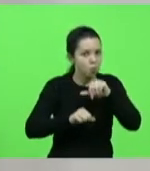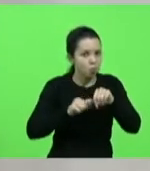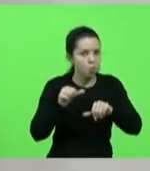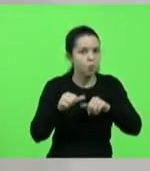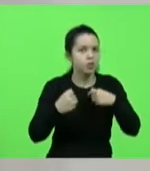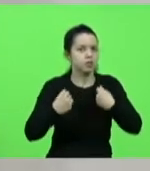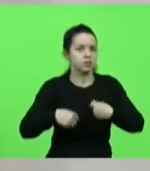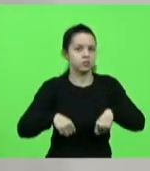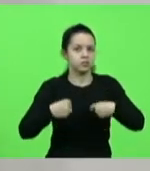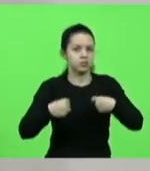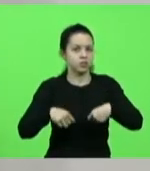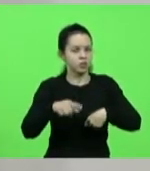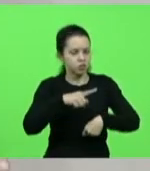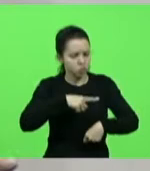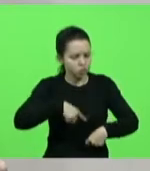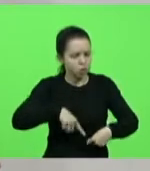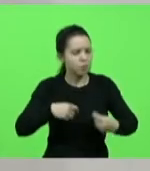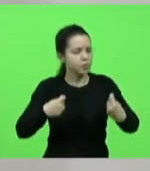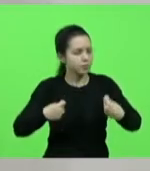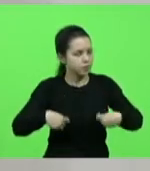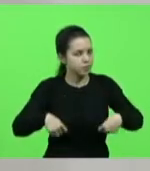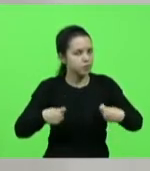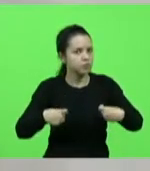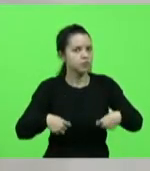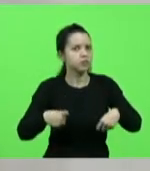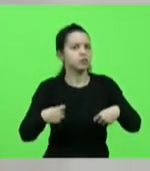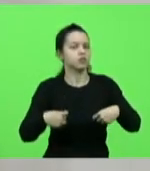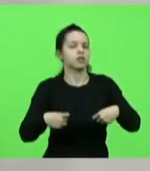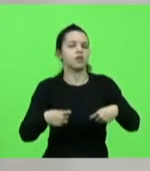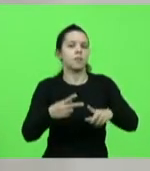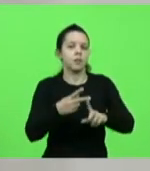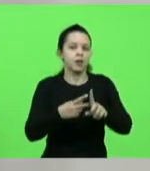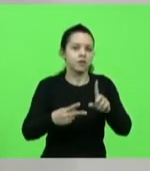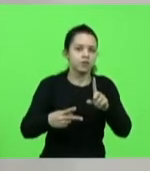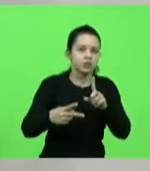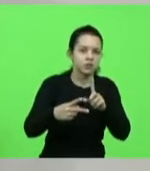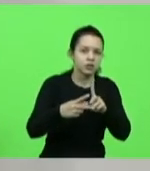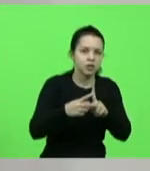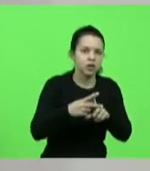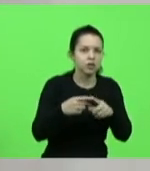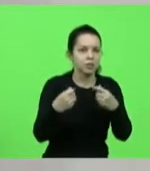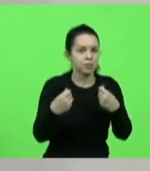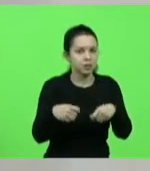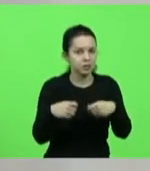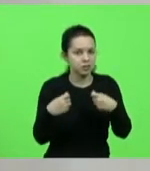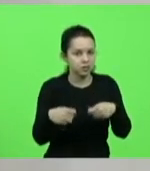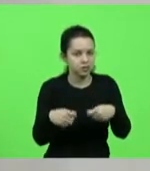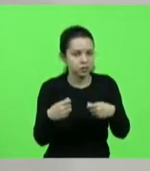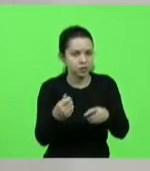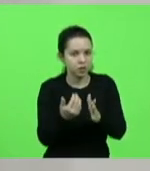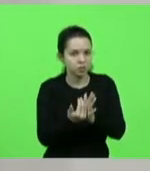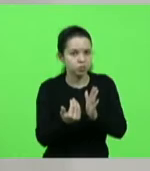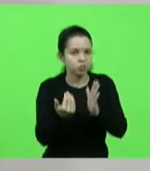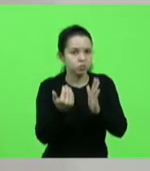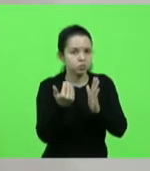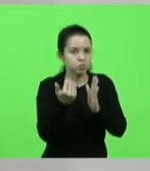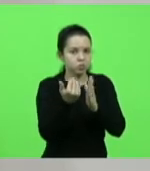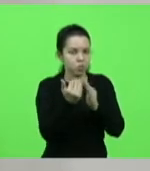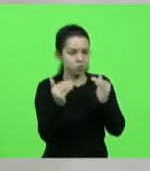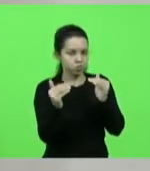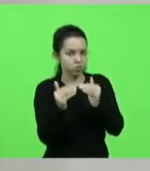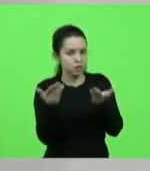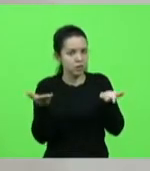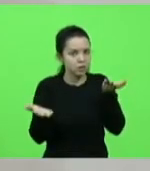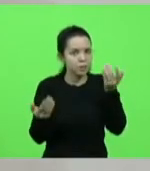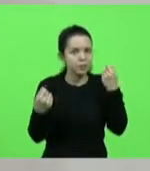ter mudanças, temos que fazer a Previdência superavitária, pelo menos que